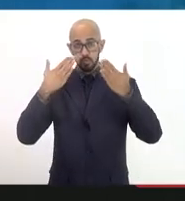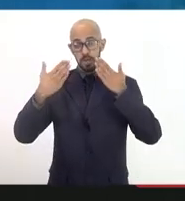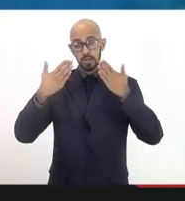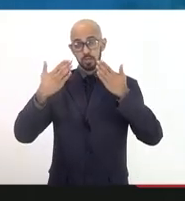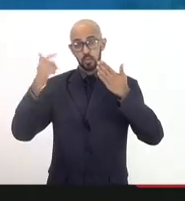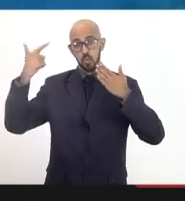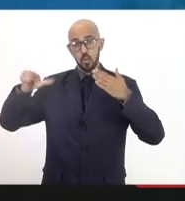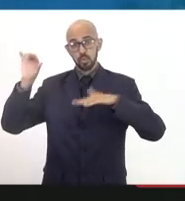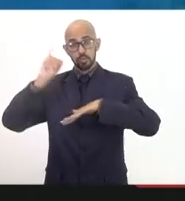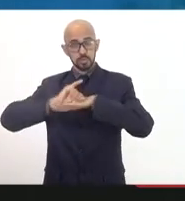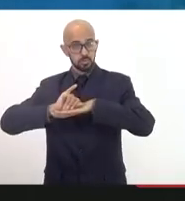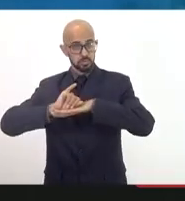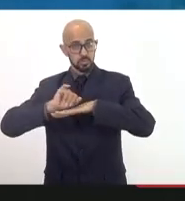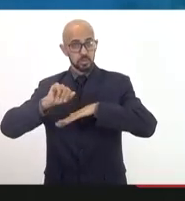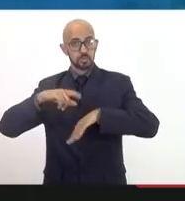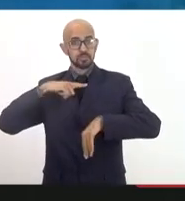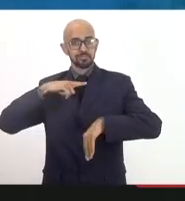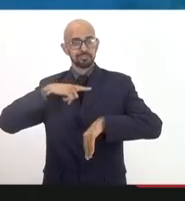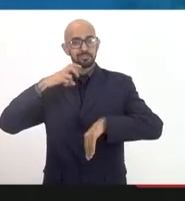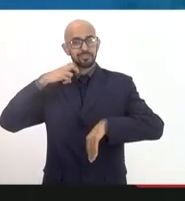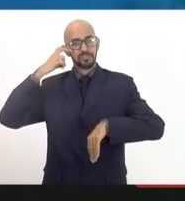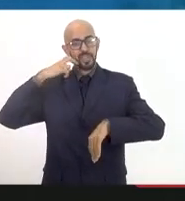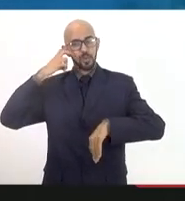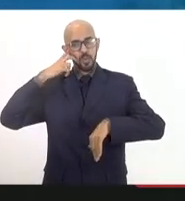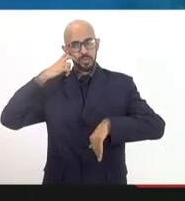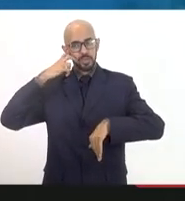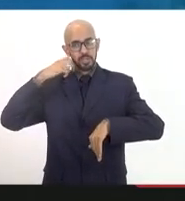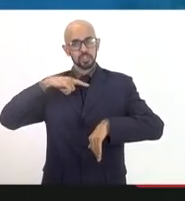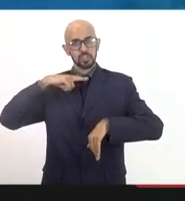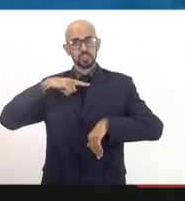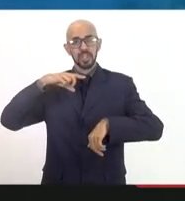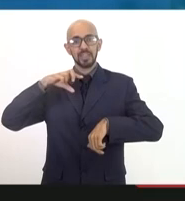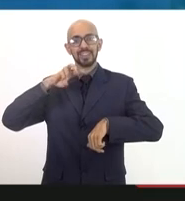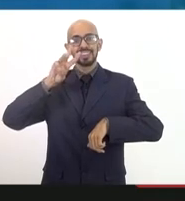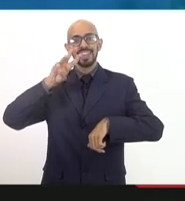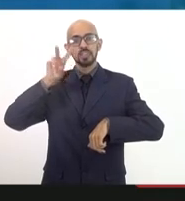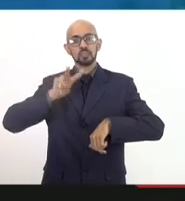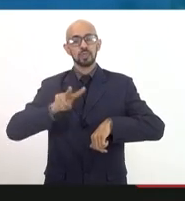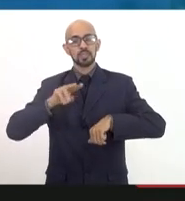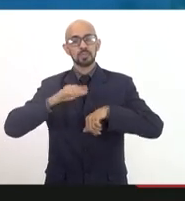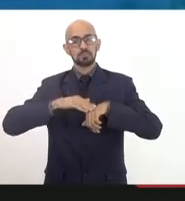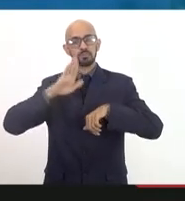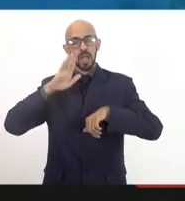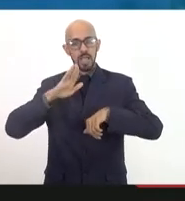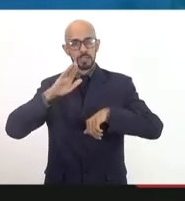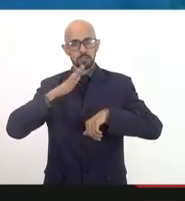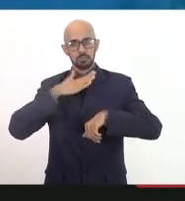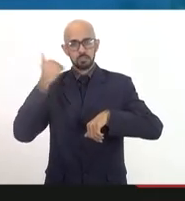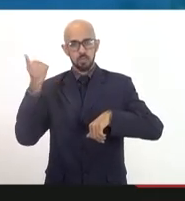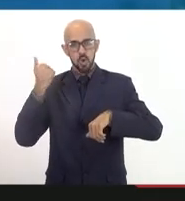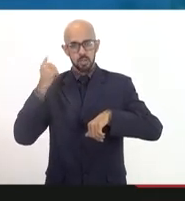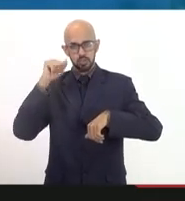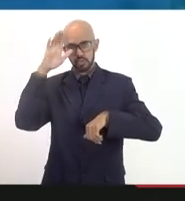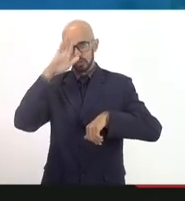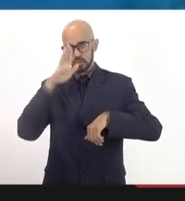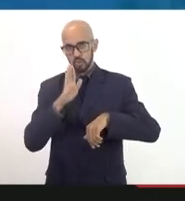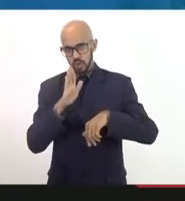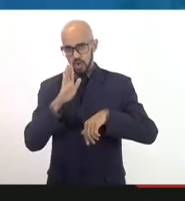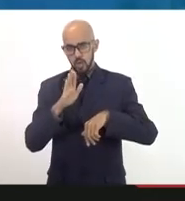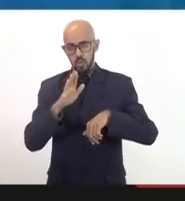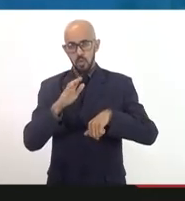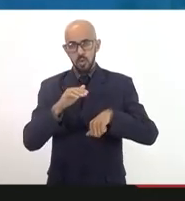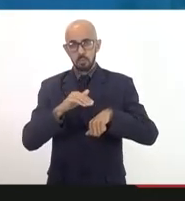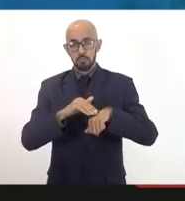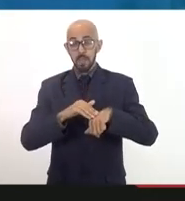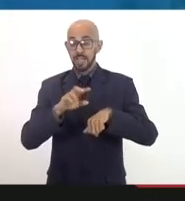nos sentimos envergonhados. Nós temos quase o triplo da mortalidade nacional, quase mais do que o dobro